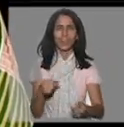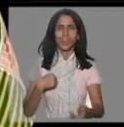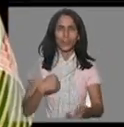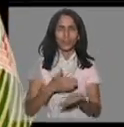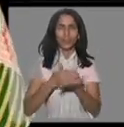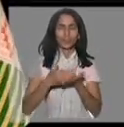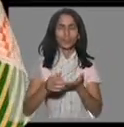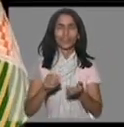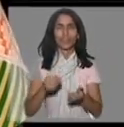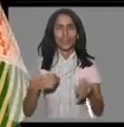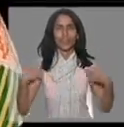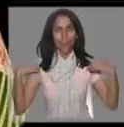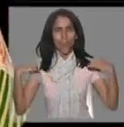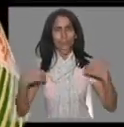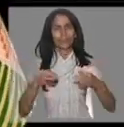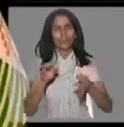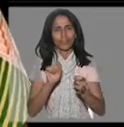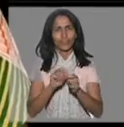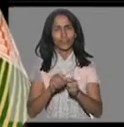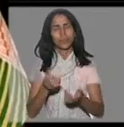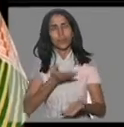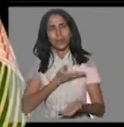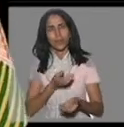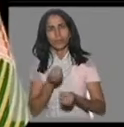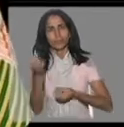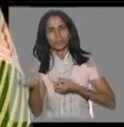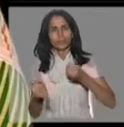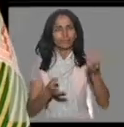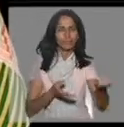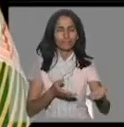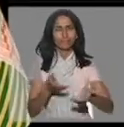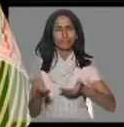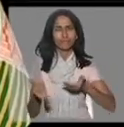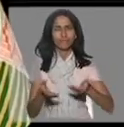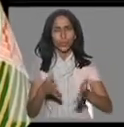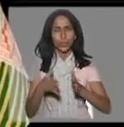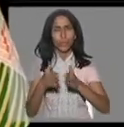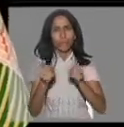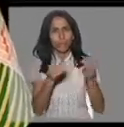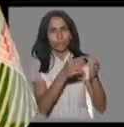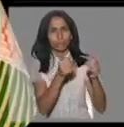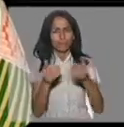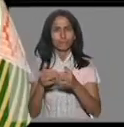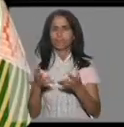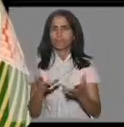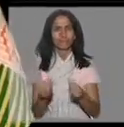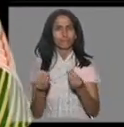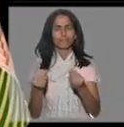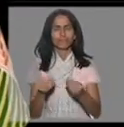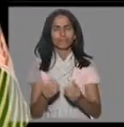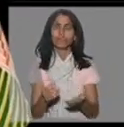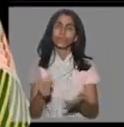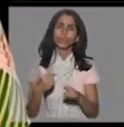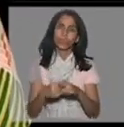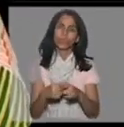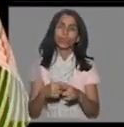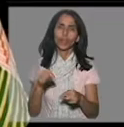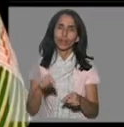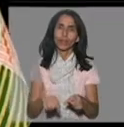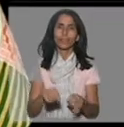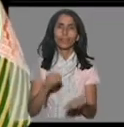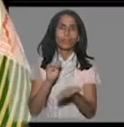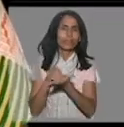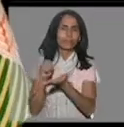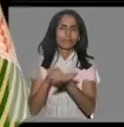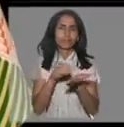fazer roupa para as minhas amigas. E a demanda só cresceu, porque realmente era um buraco no